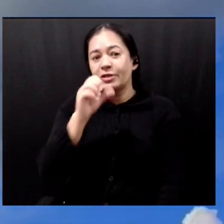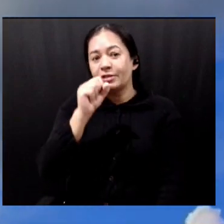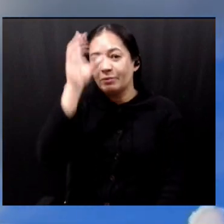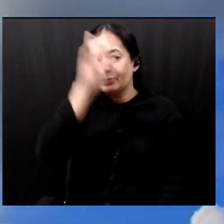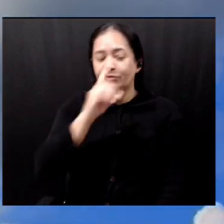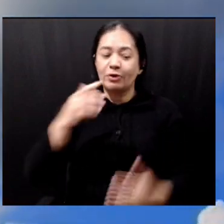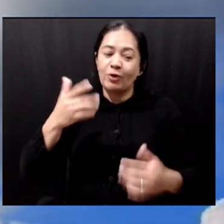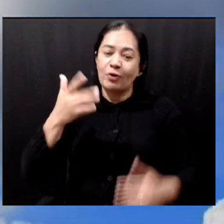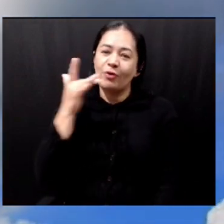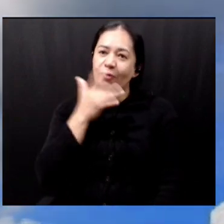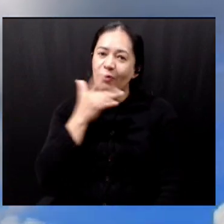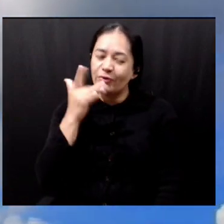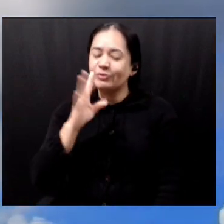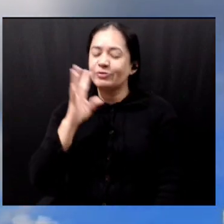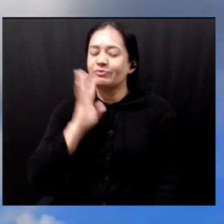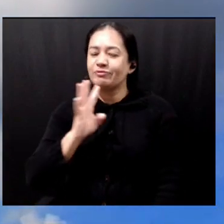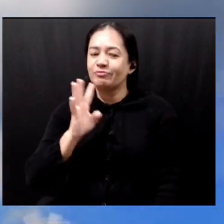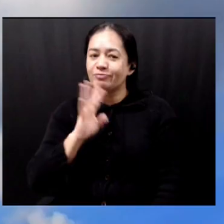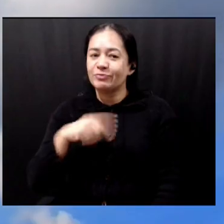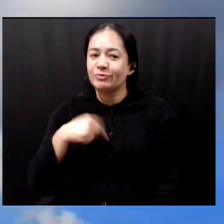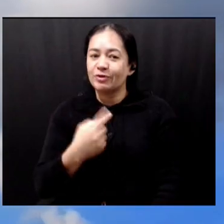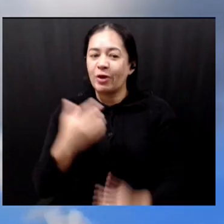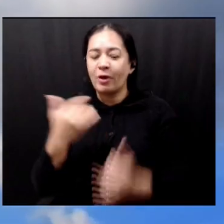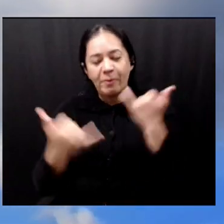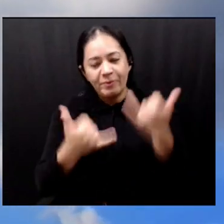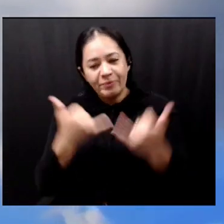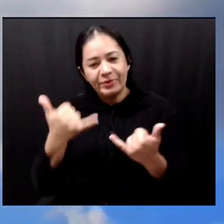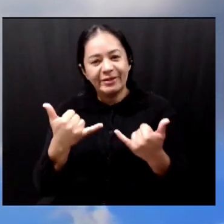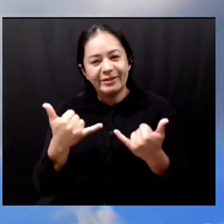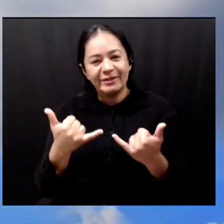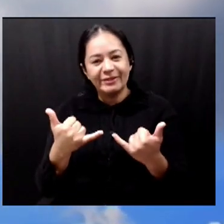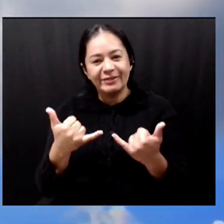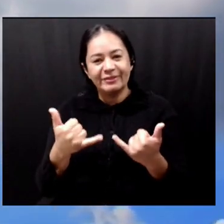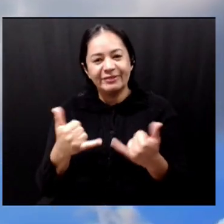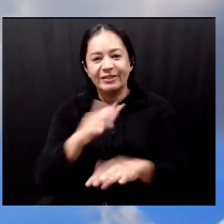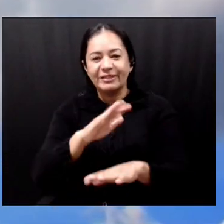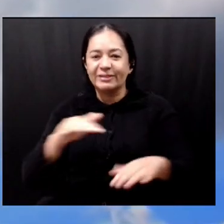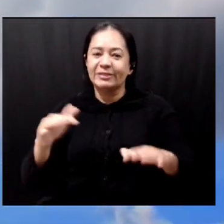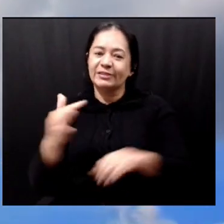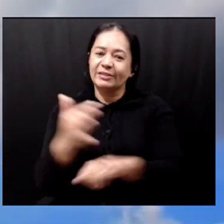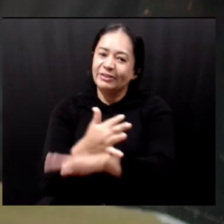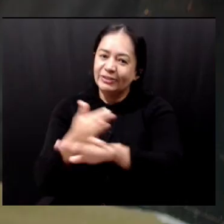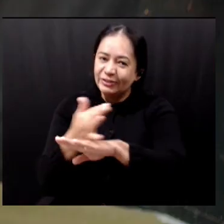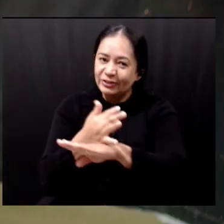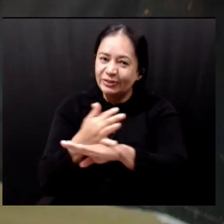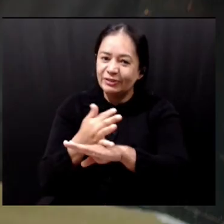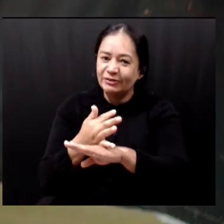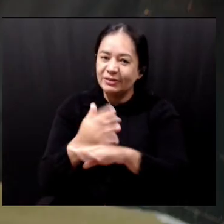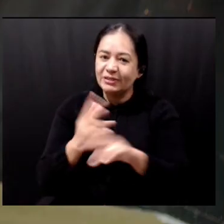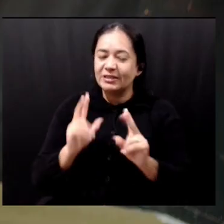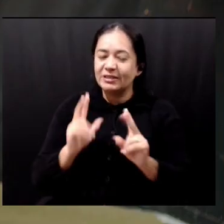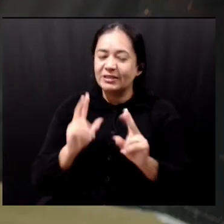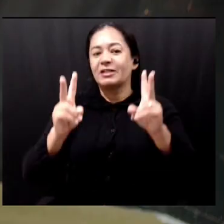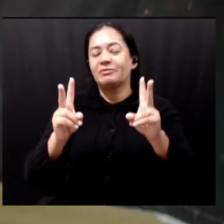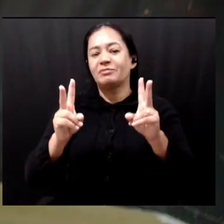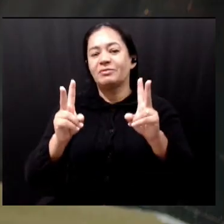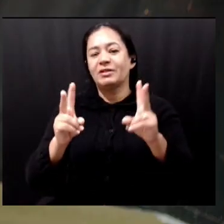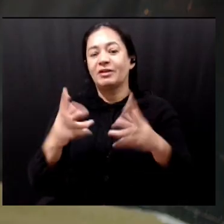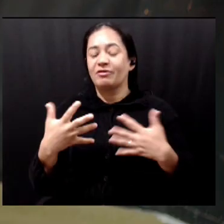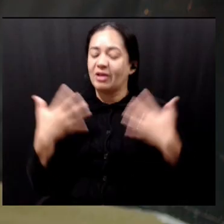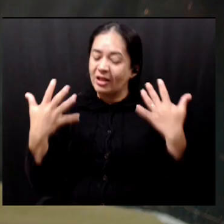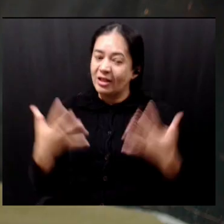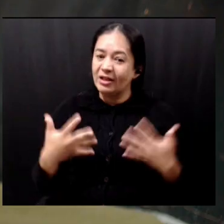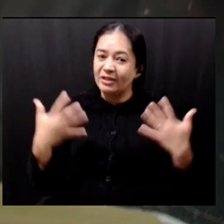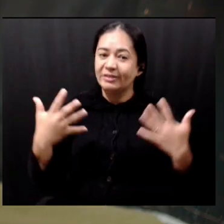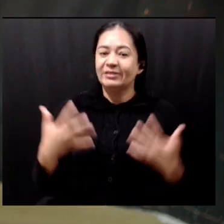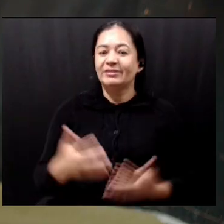gente brincar com essa garotada que está de férias, né? Férias escolares sempre foram sinônimo de alegria, descanso,